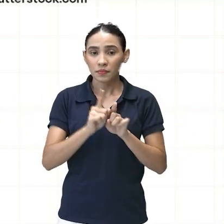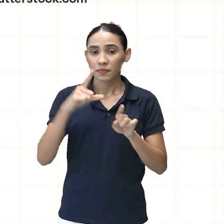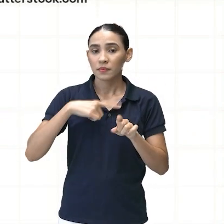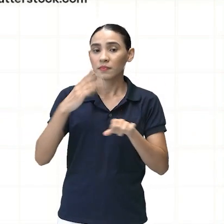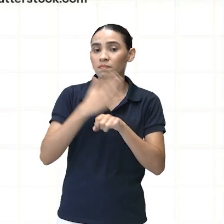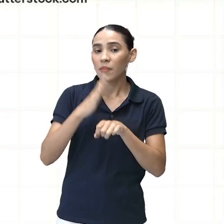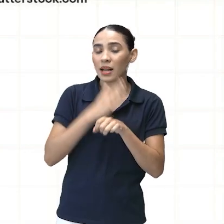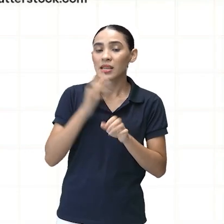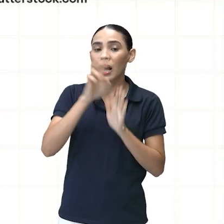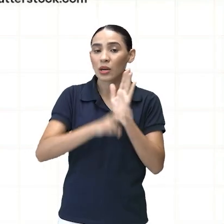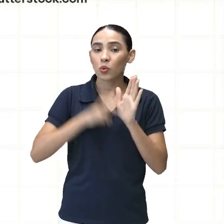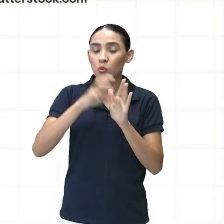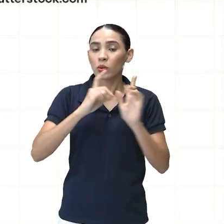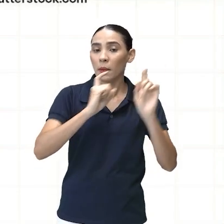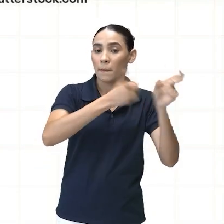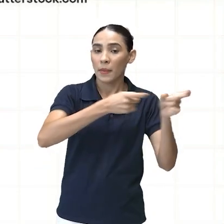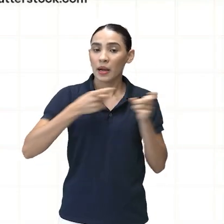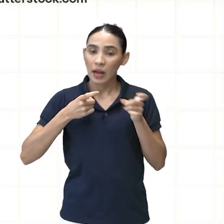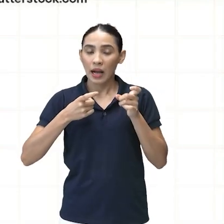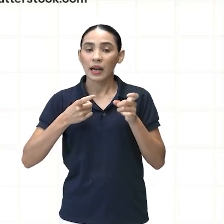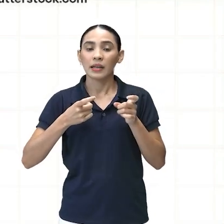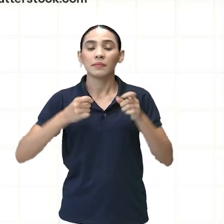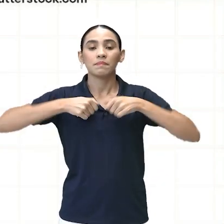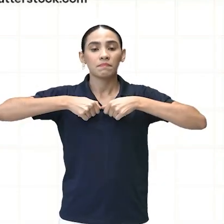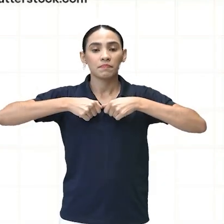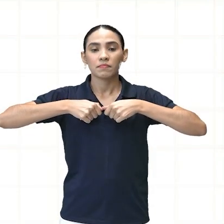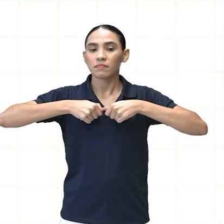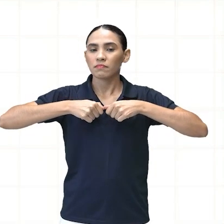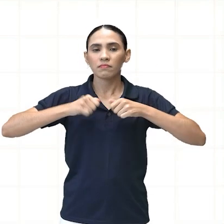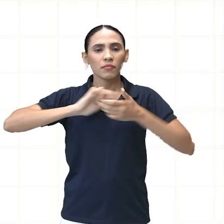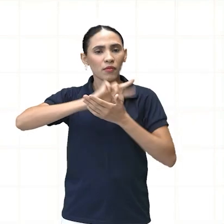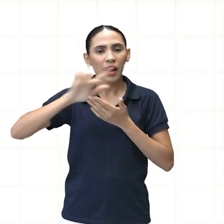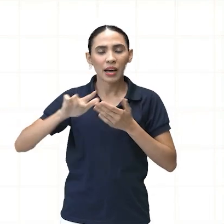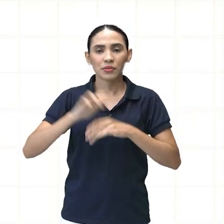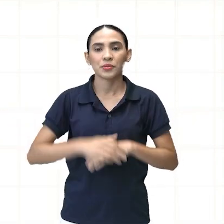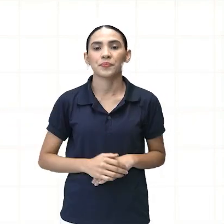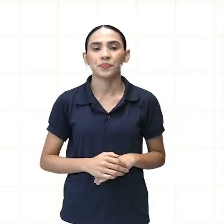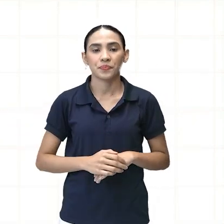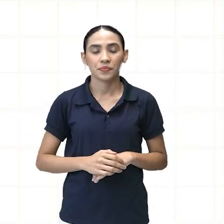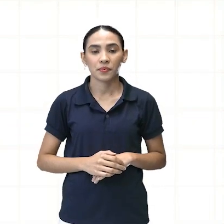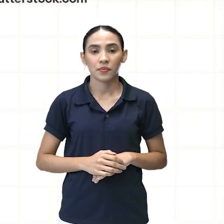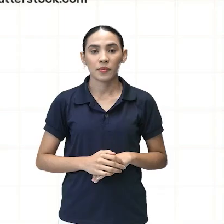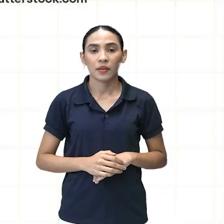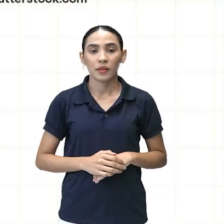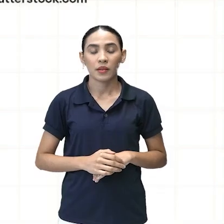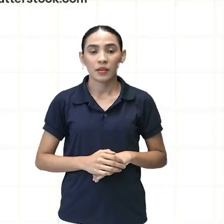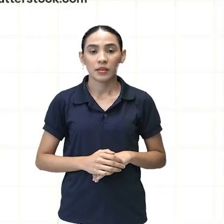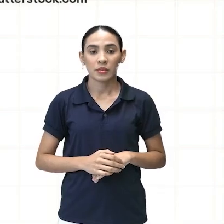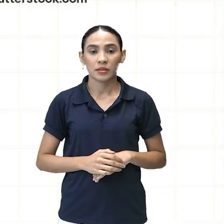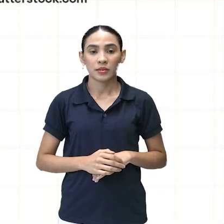atividades de agricultura, pecuária, pesca, mineração, dentre outros, certo? Bem,